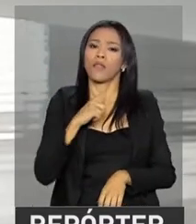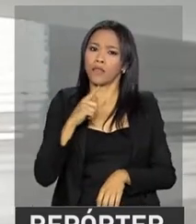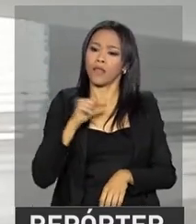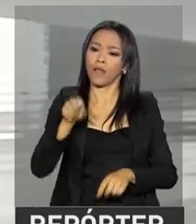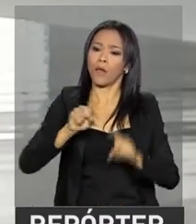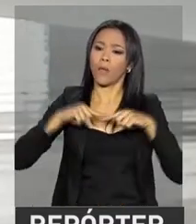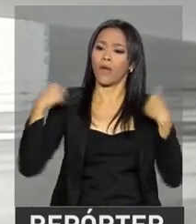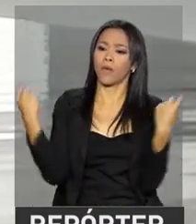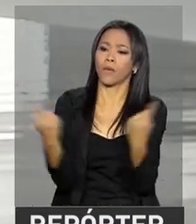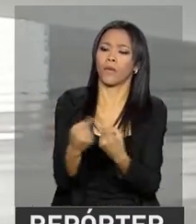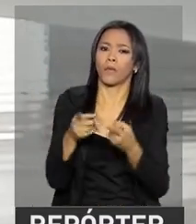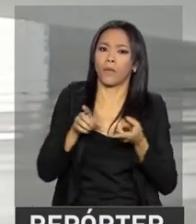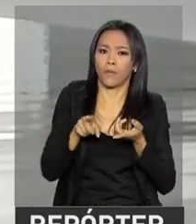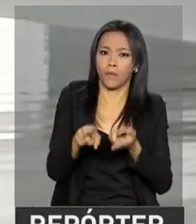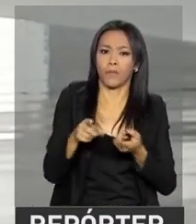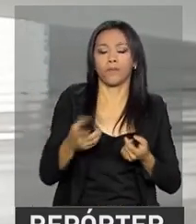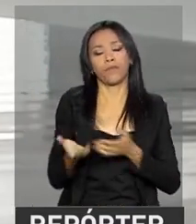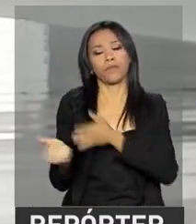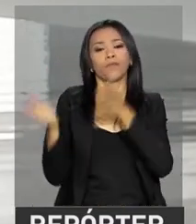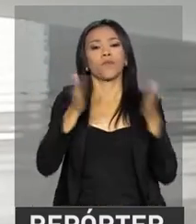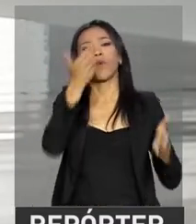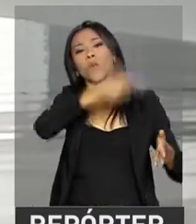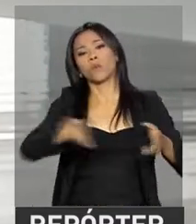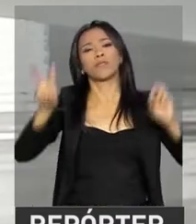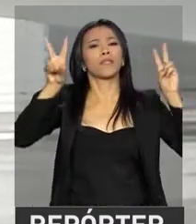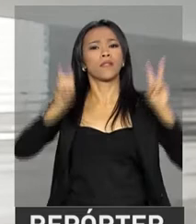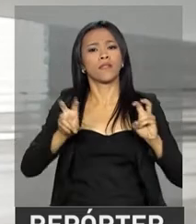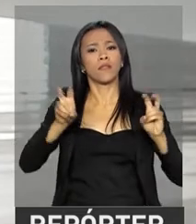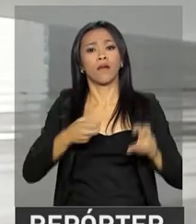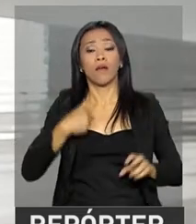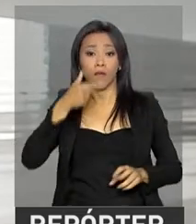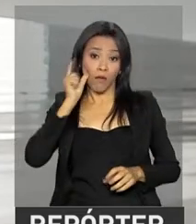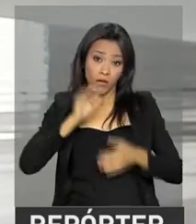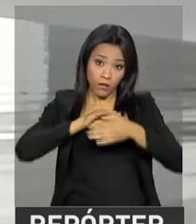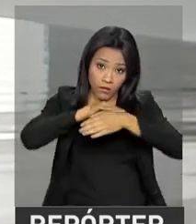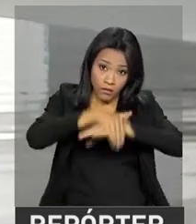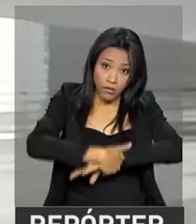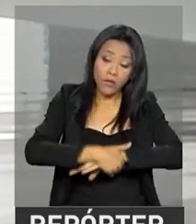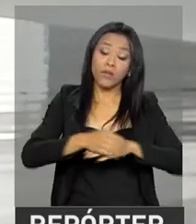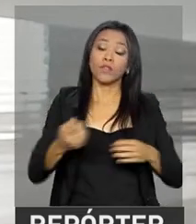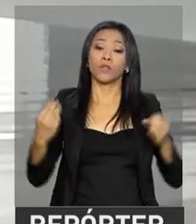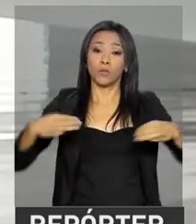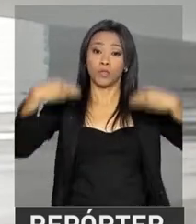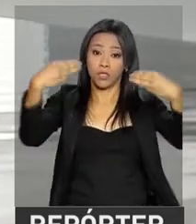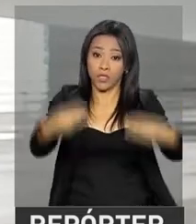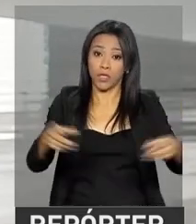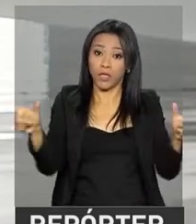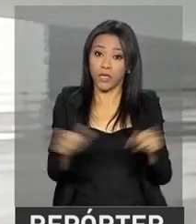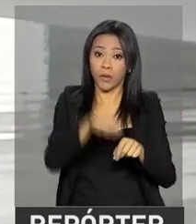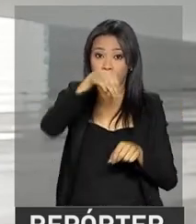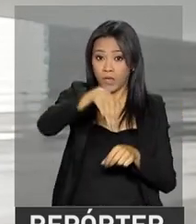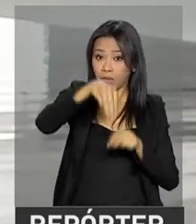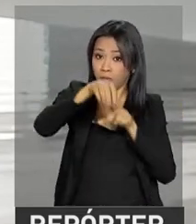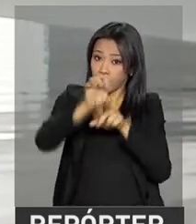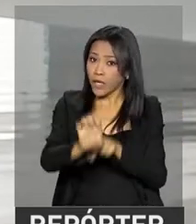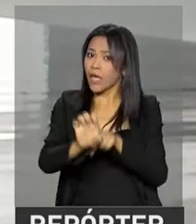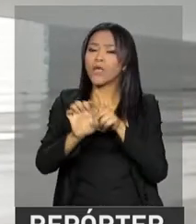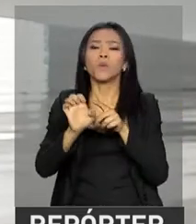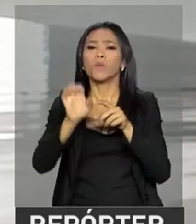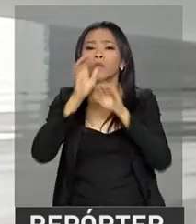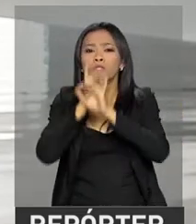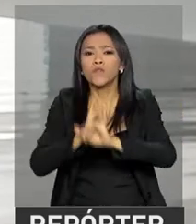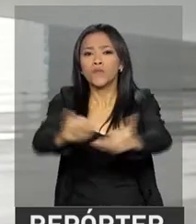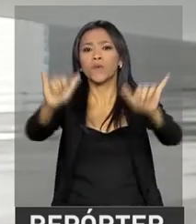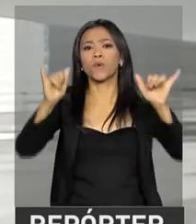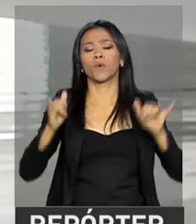rochas ornamentais. Mudando de assunto agora, Carol, ontem à noite o Ministério de Minas e Energia divulgou uma nota informando que o ministro